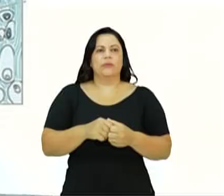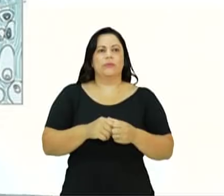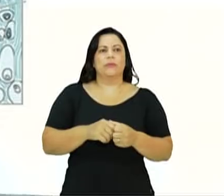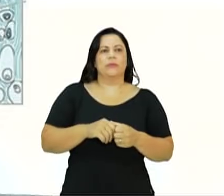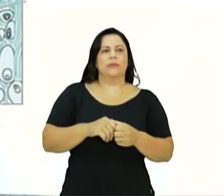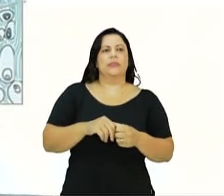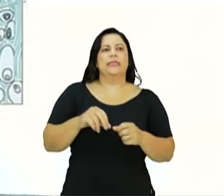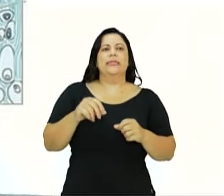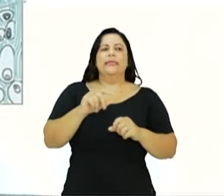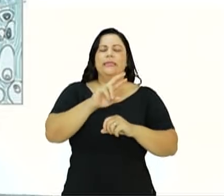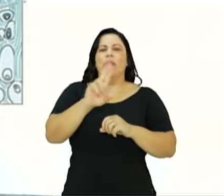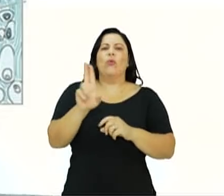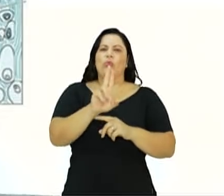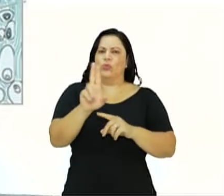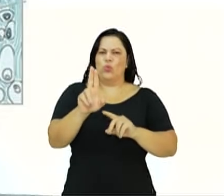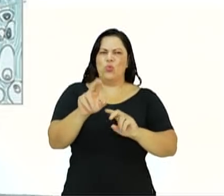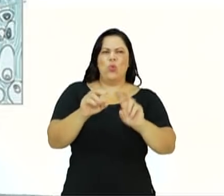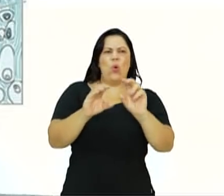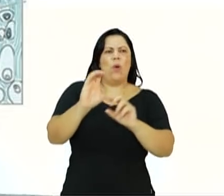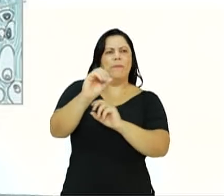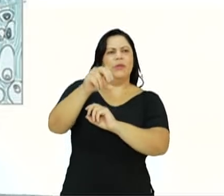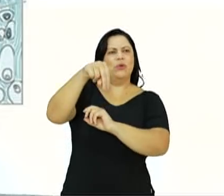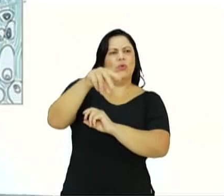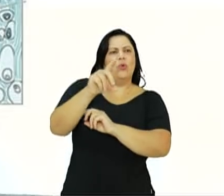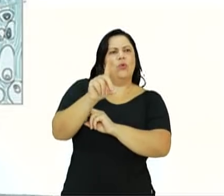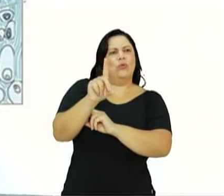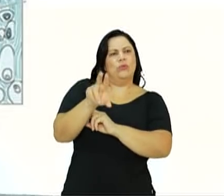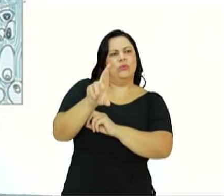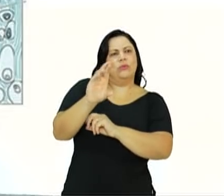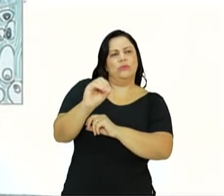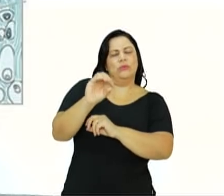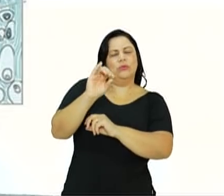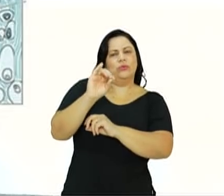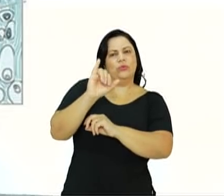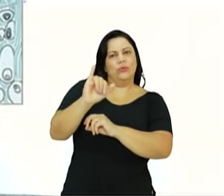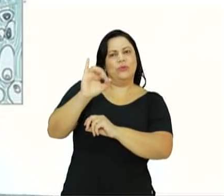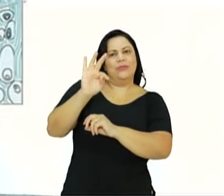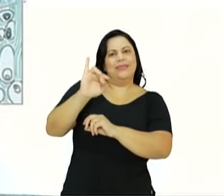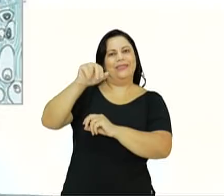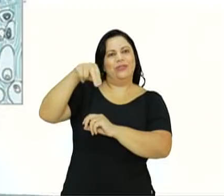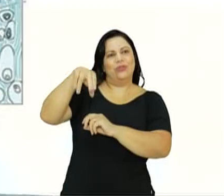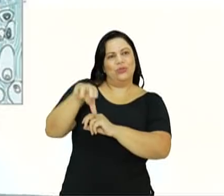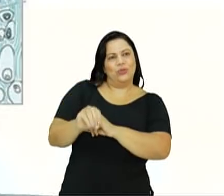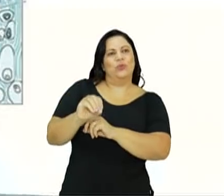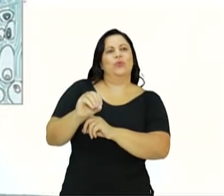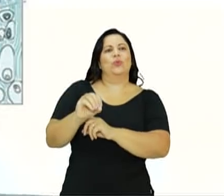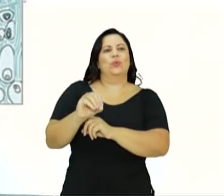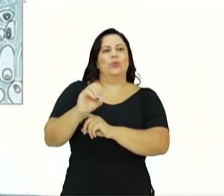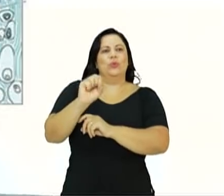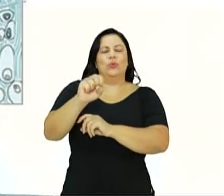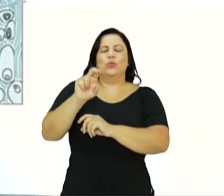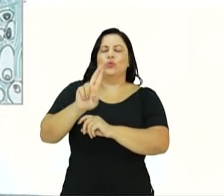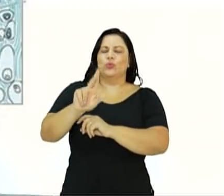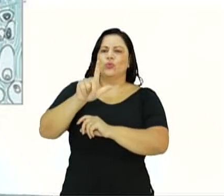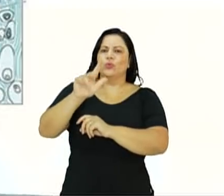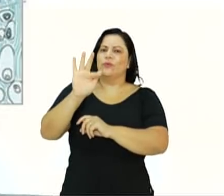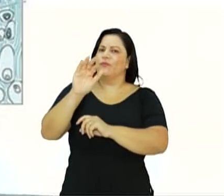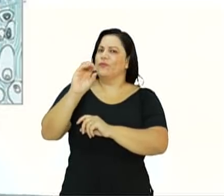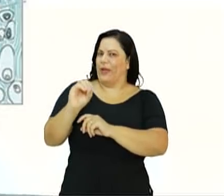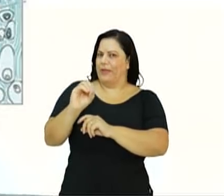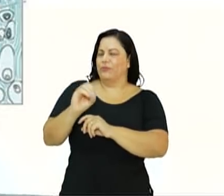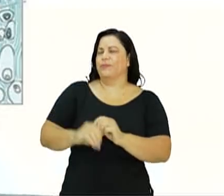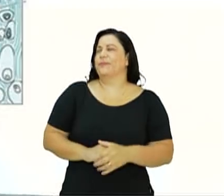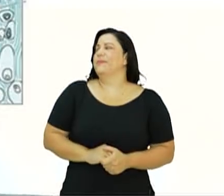condroitino sulfato, ela também contém substâncias elásticas que são disseminadas em toda a sua extensão. Então aqui uma imagem dela, né? Ela